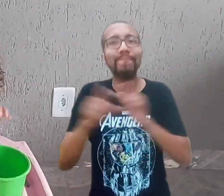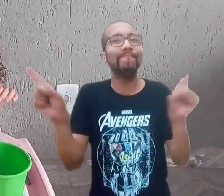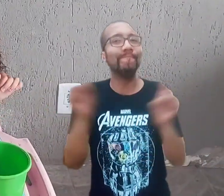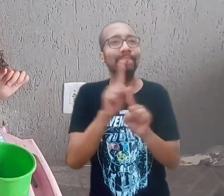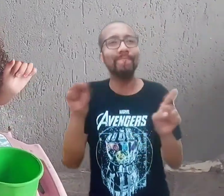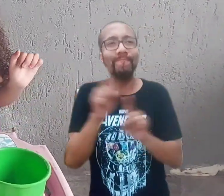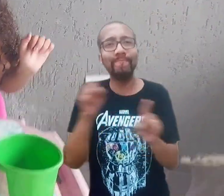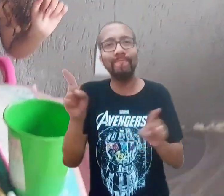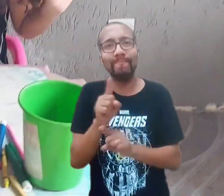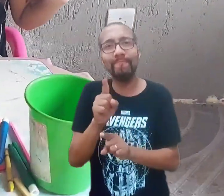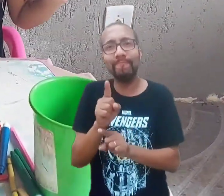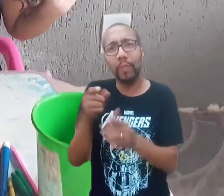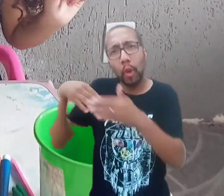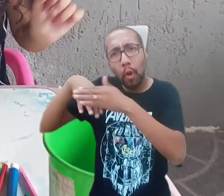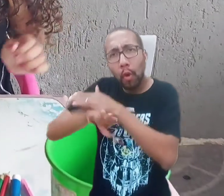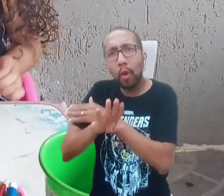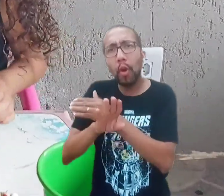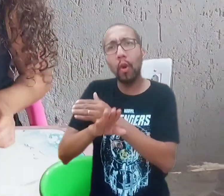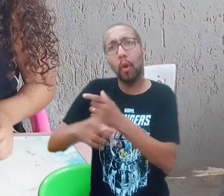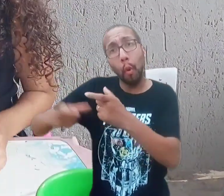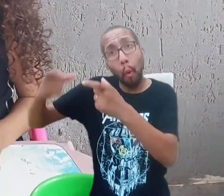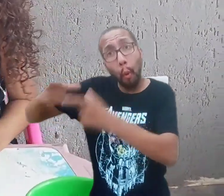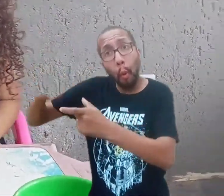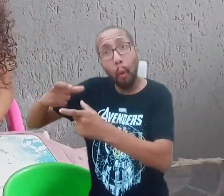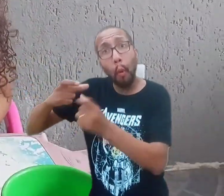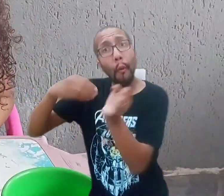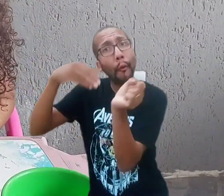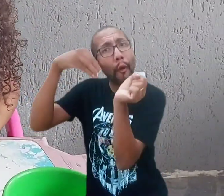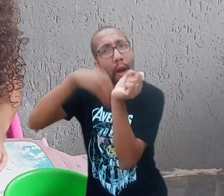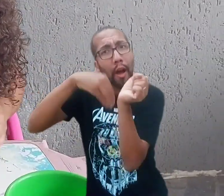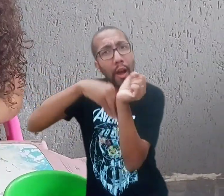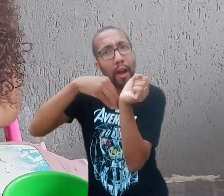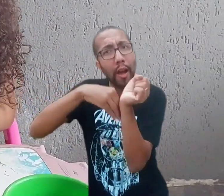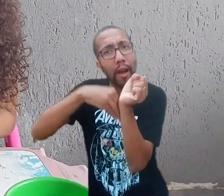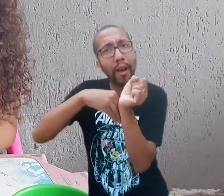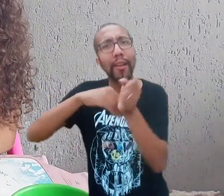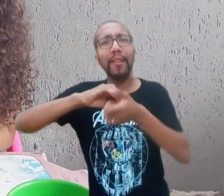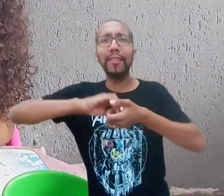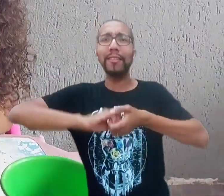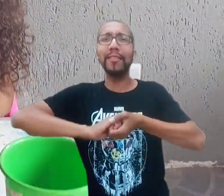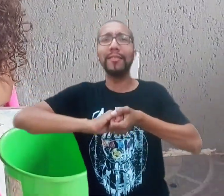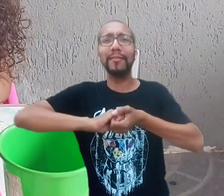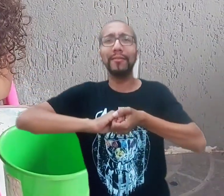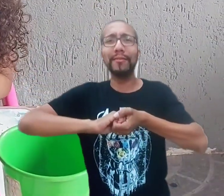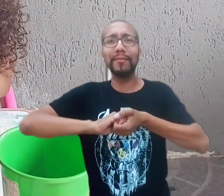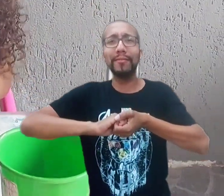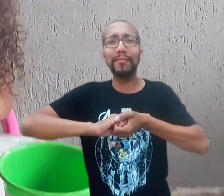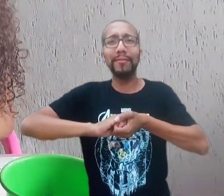É bom, né? Vou beber tudo.